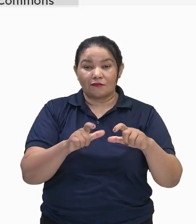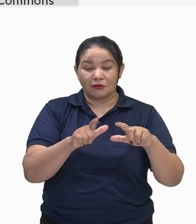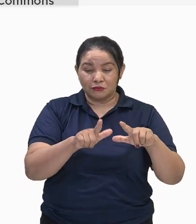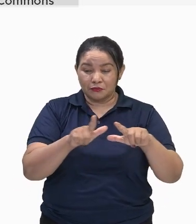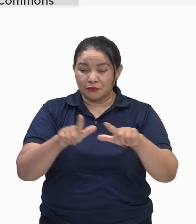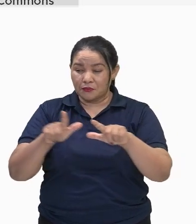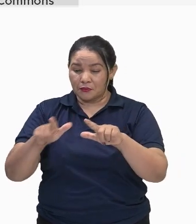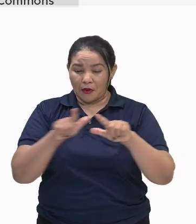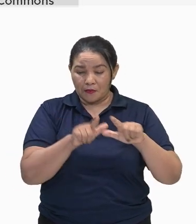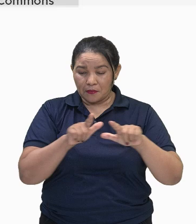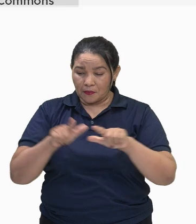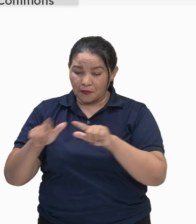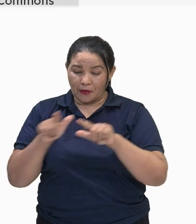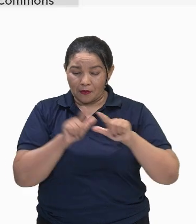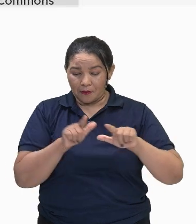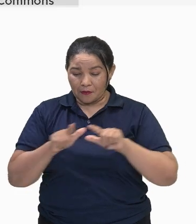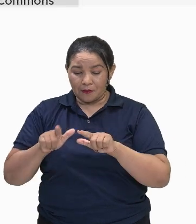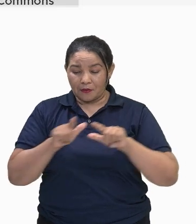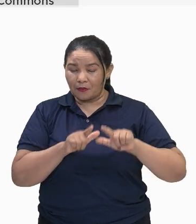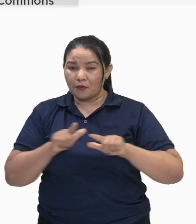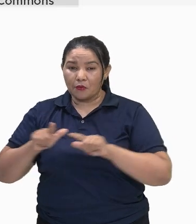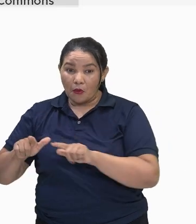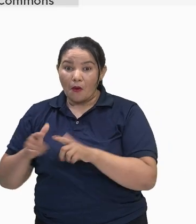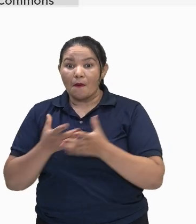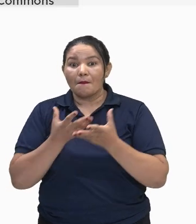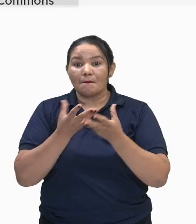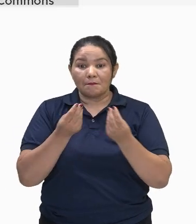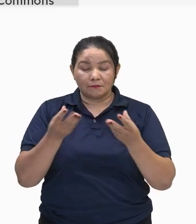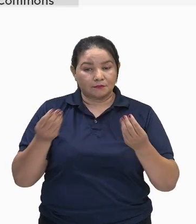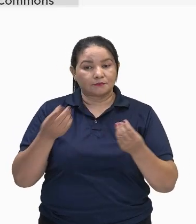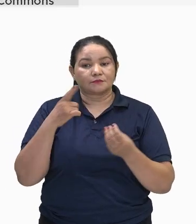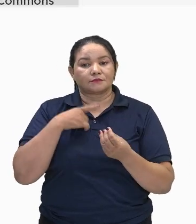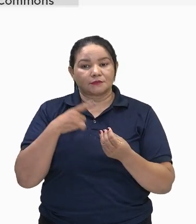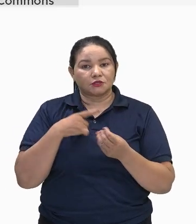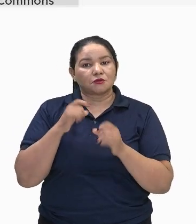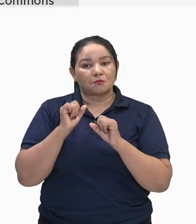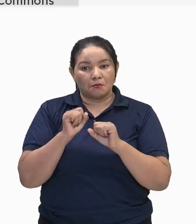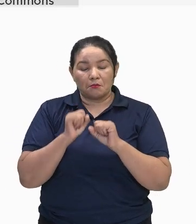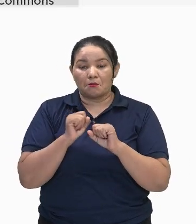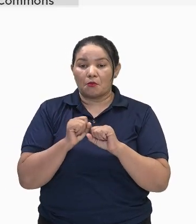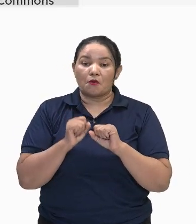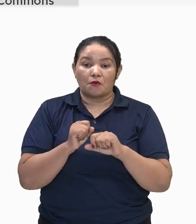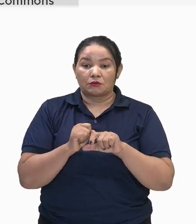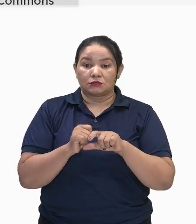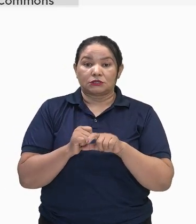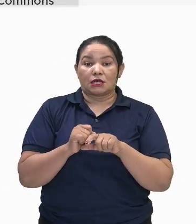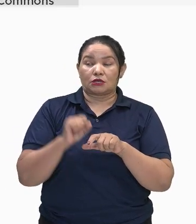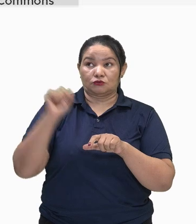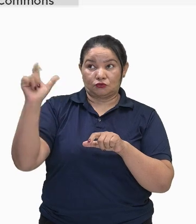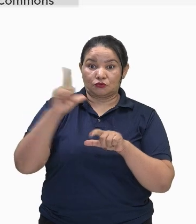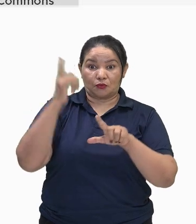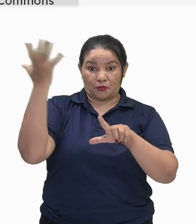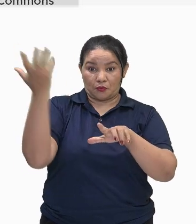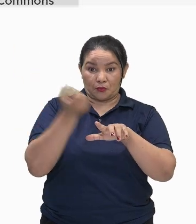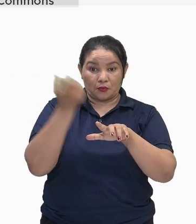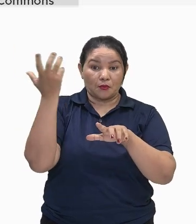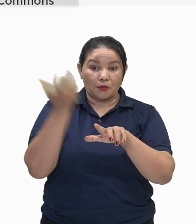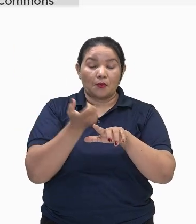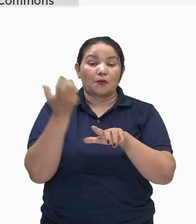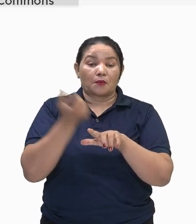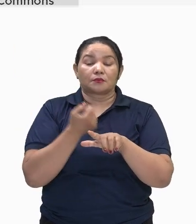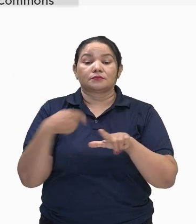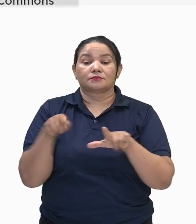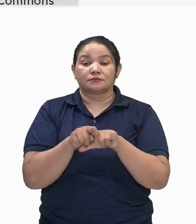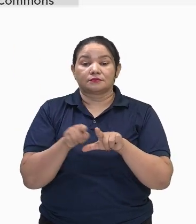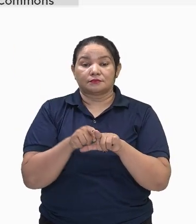né, aproveitar ali um espaço e instalar essas placas para a produção de energia elétrica. Bom, a gente tem como